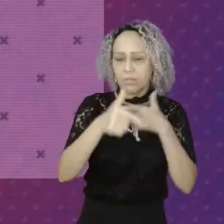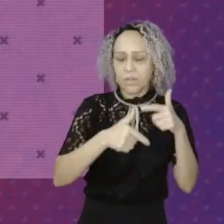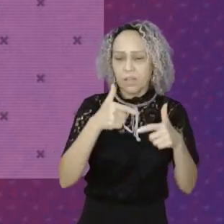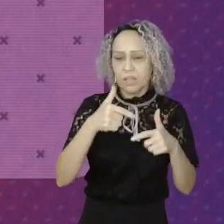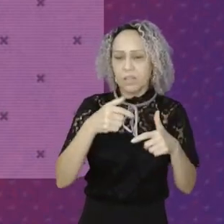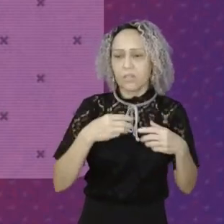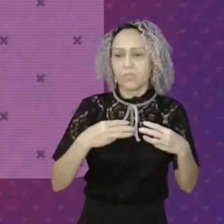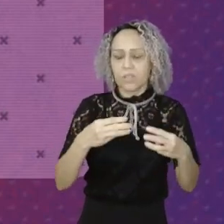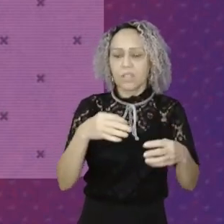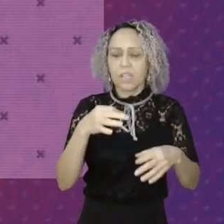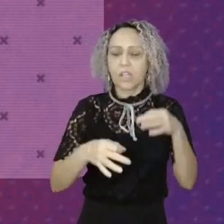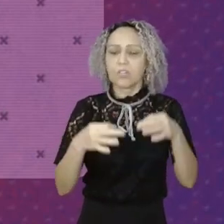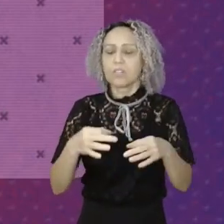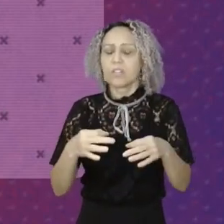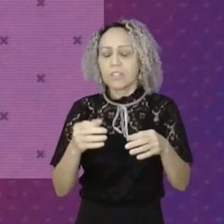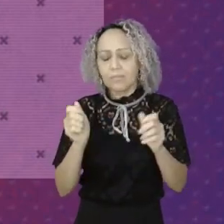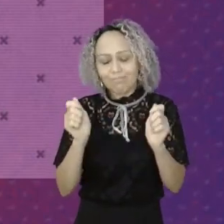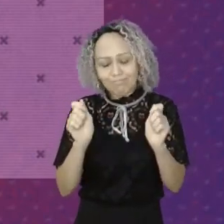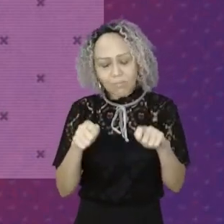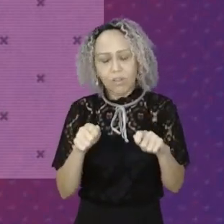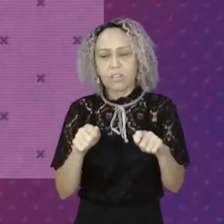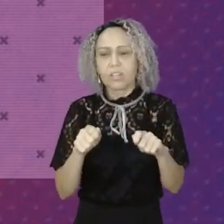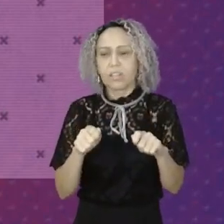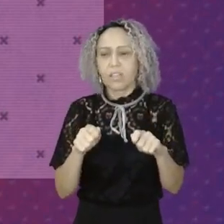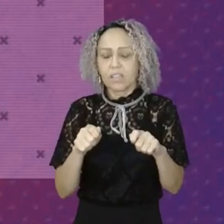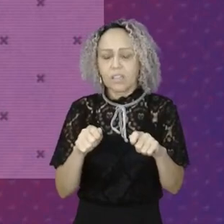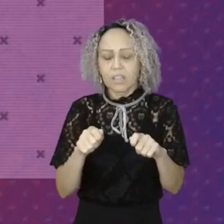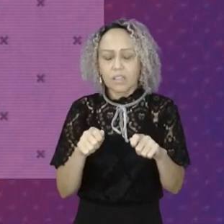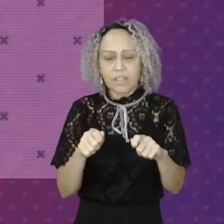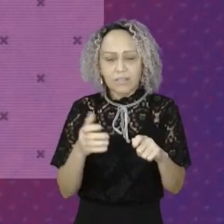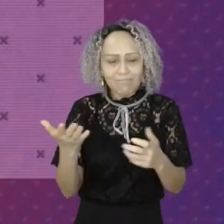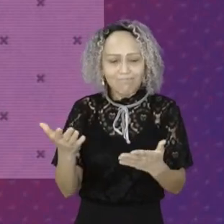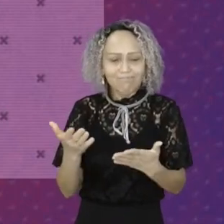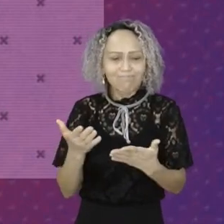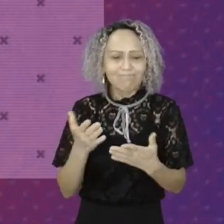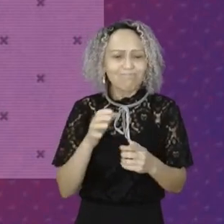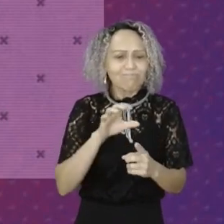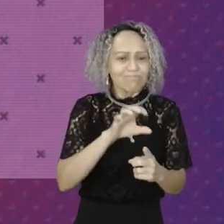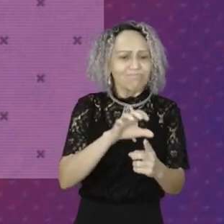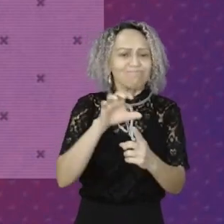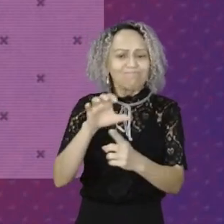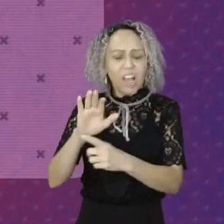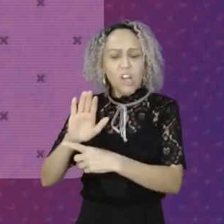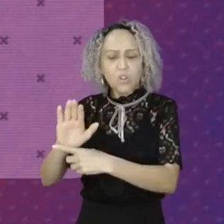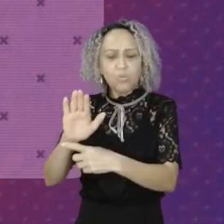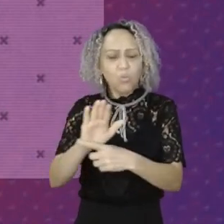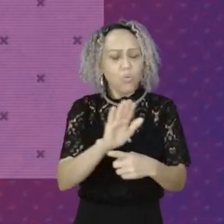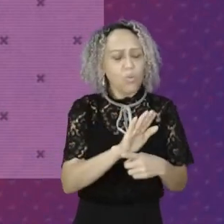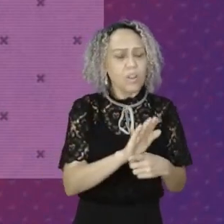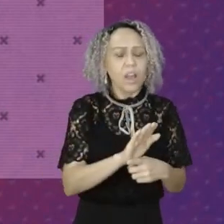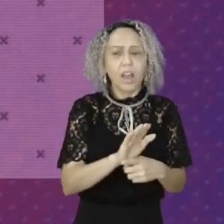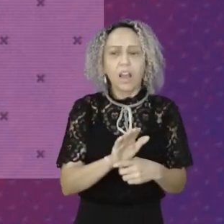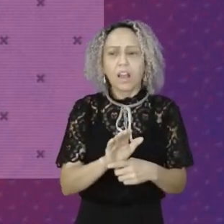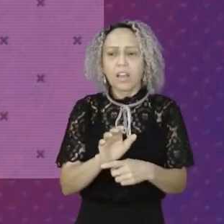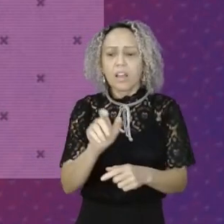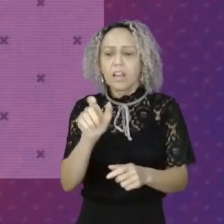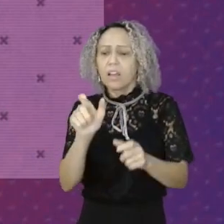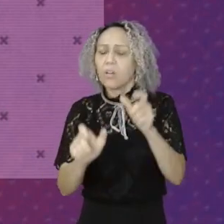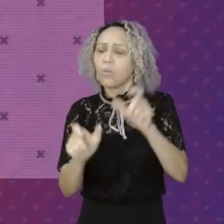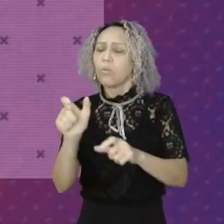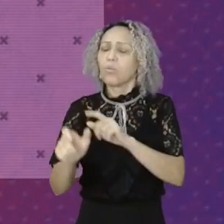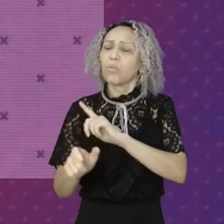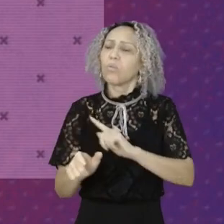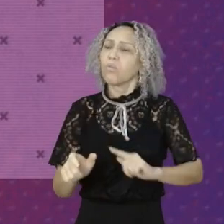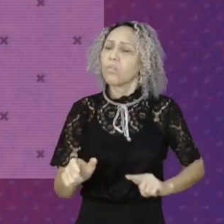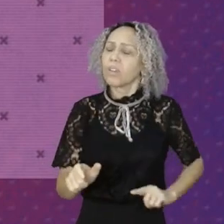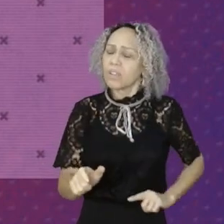essa proeza de fazer os governantes compreenderem que a sociedade não está precisando